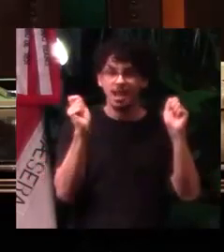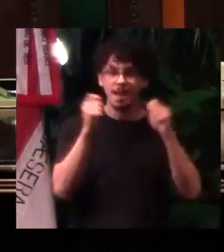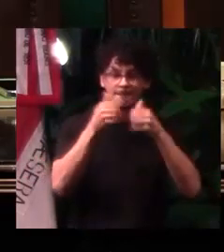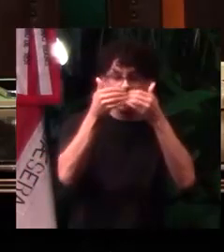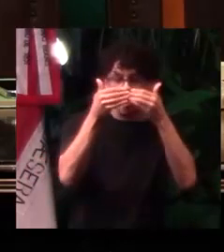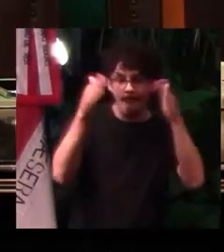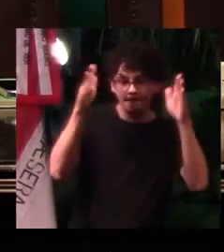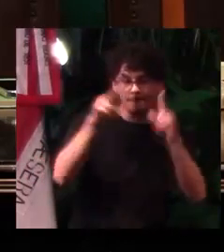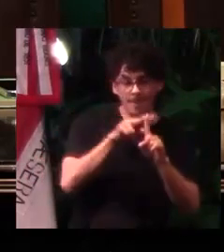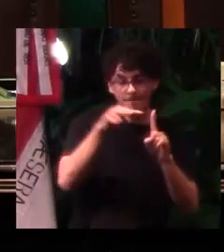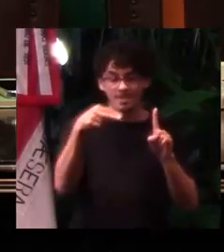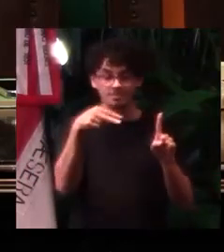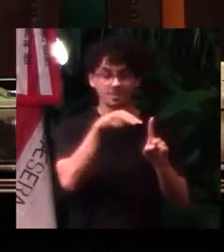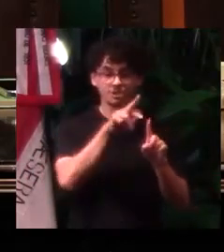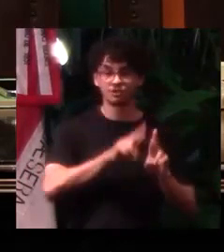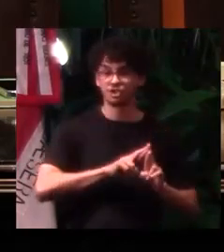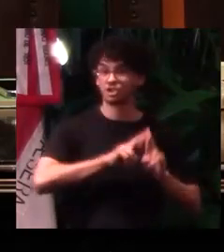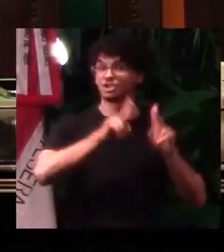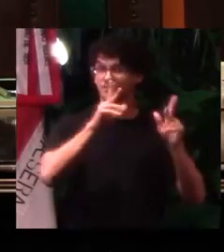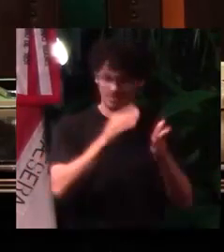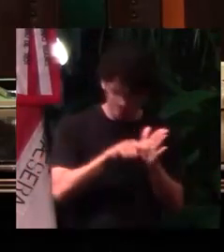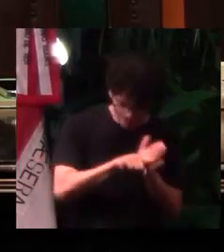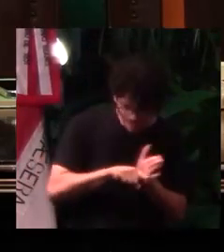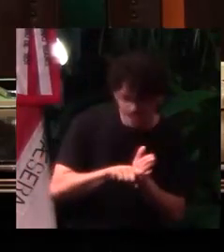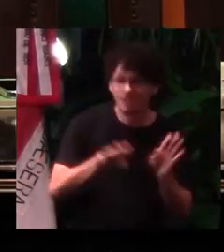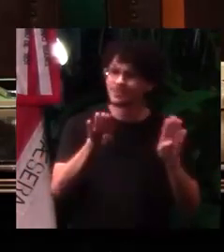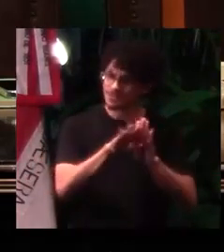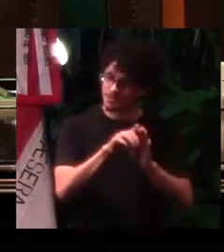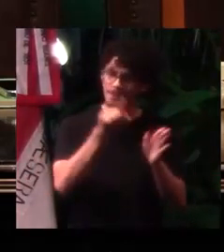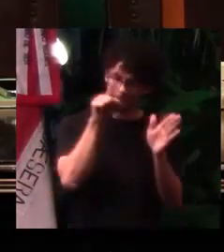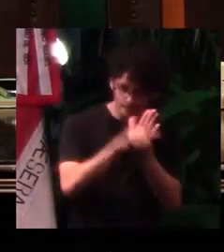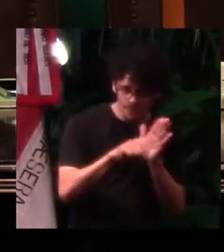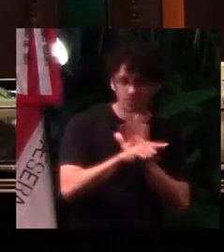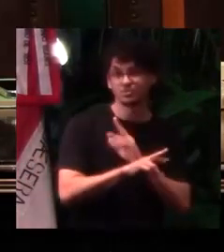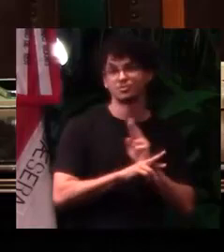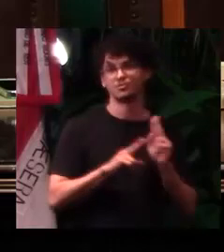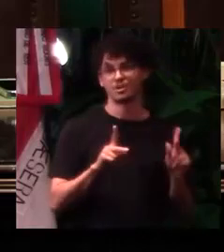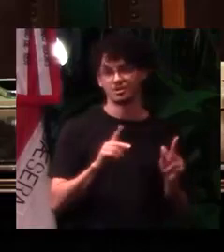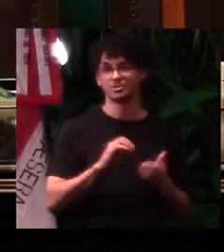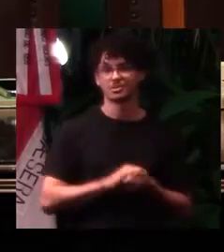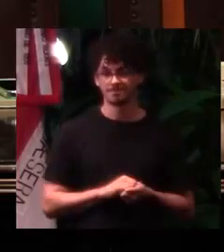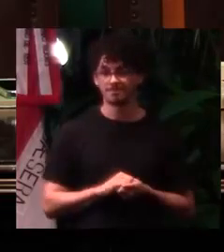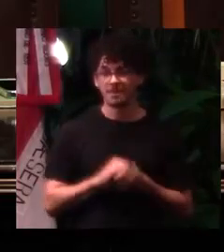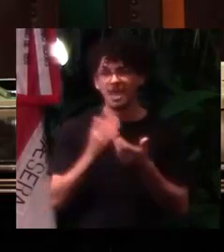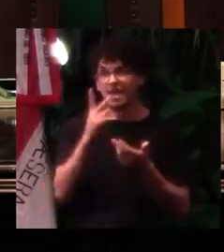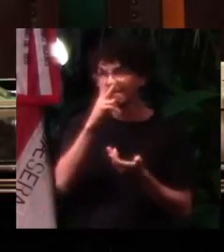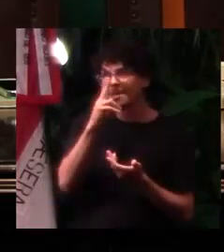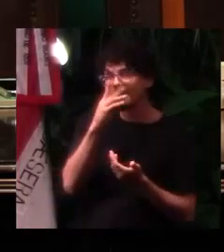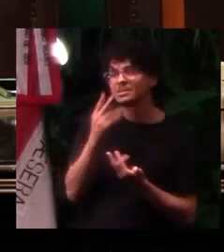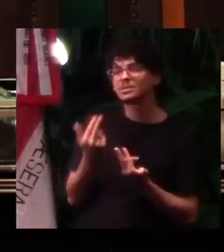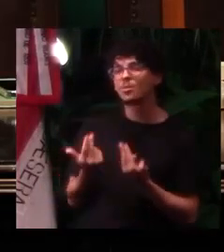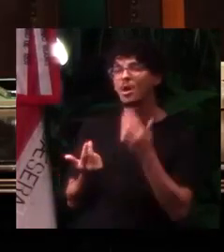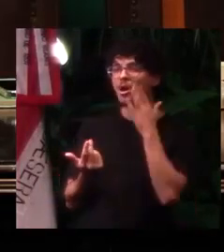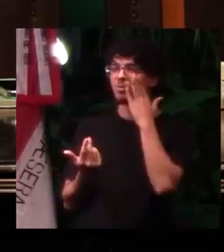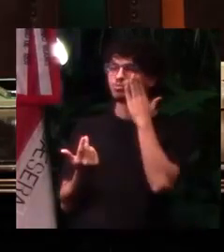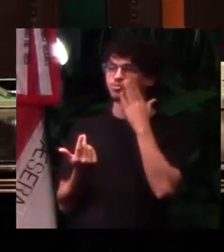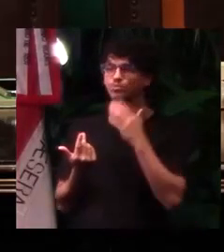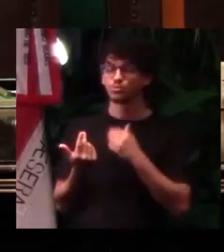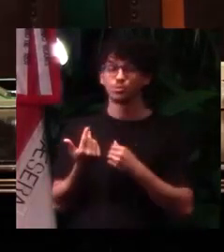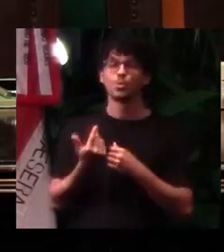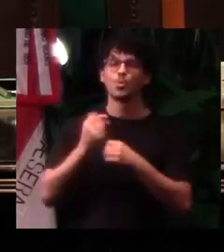percepções, e a novas investigações e a novas perguntas. Não é? É como se fosse, na verdade, um